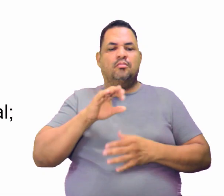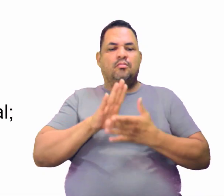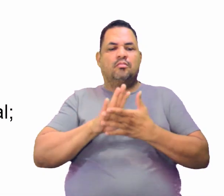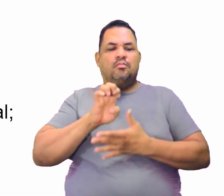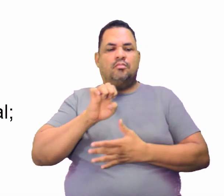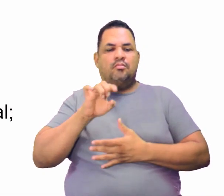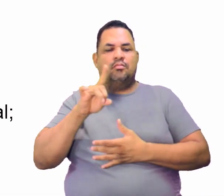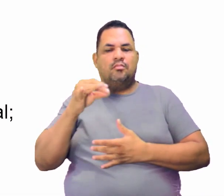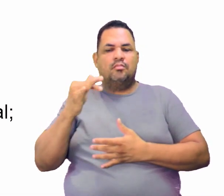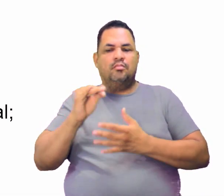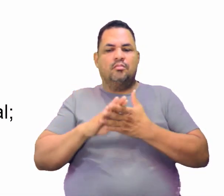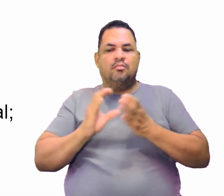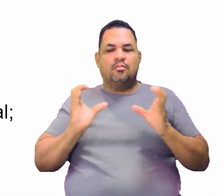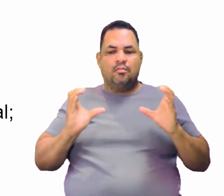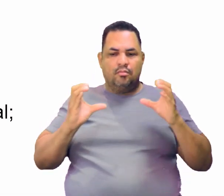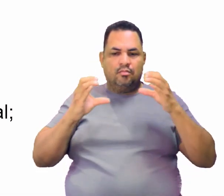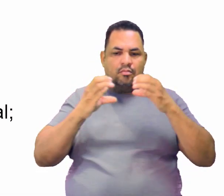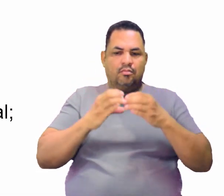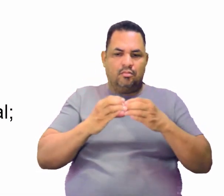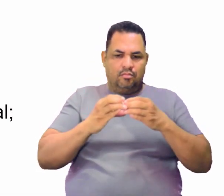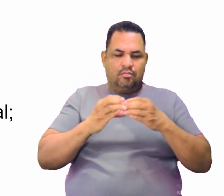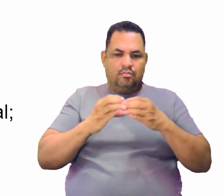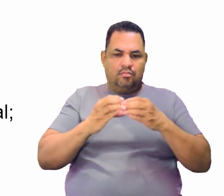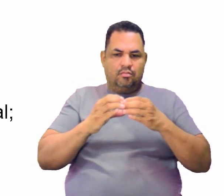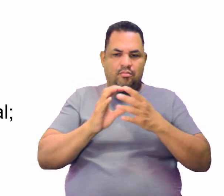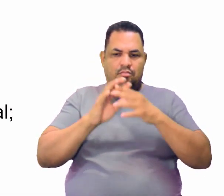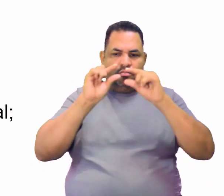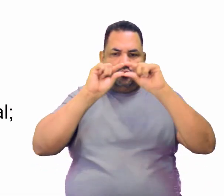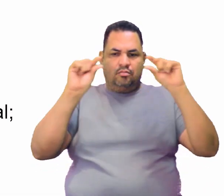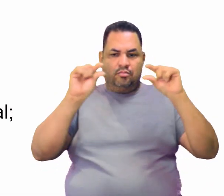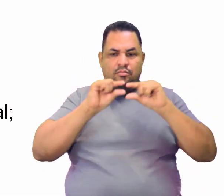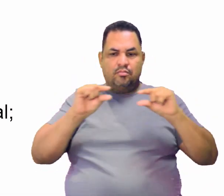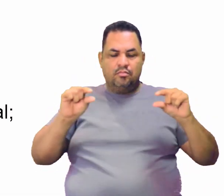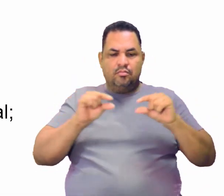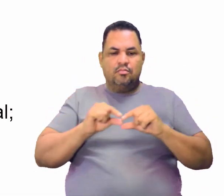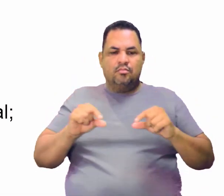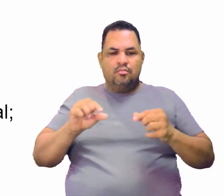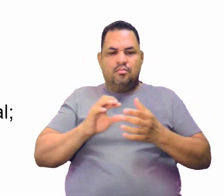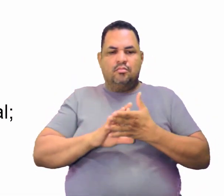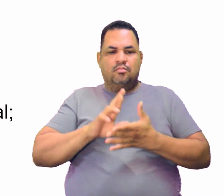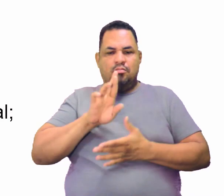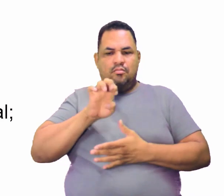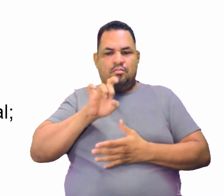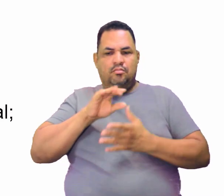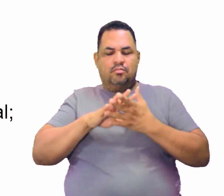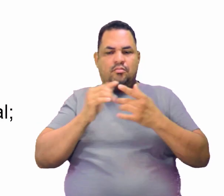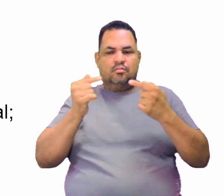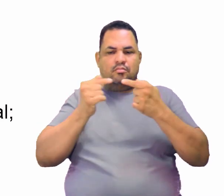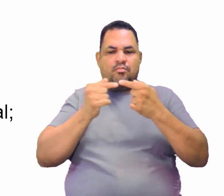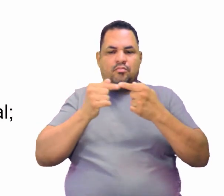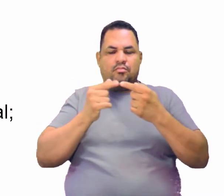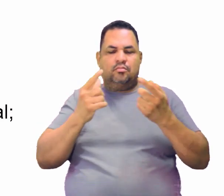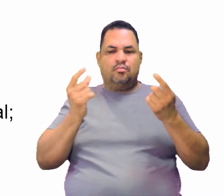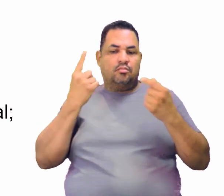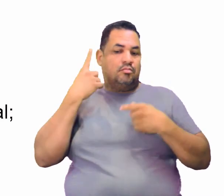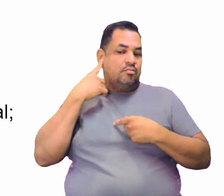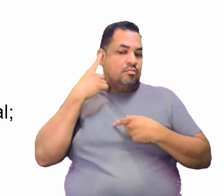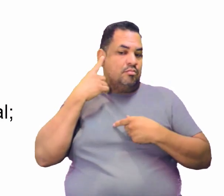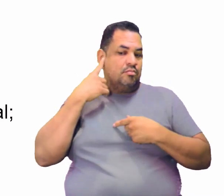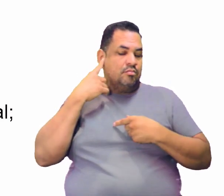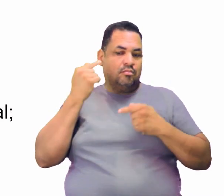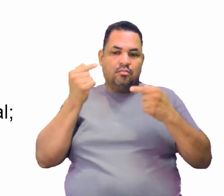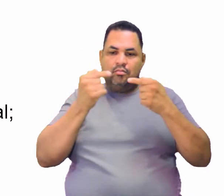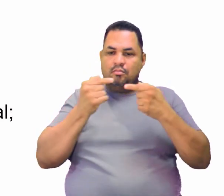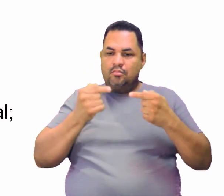estrofe, amadinha? É um conjunto de versos. E o que é rima? A combinação de sons, tá